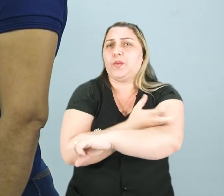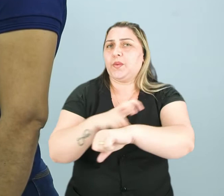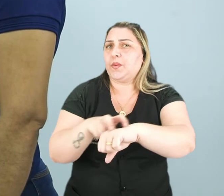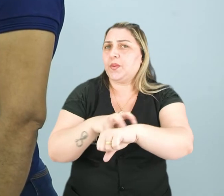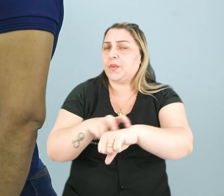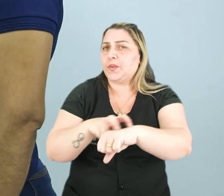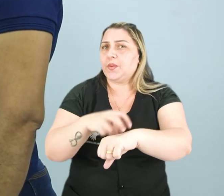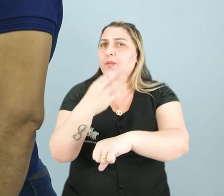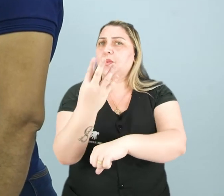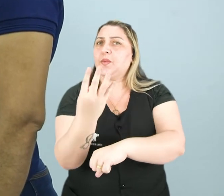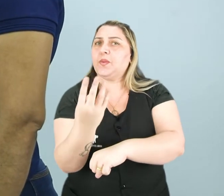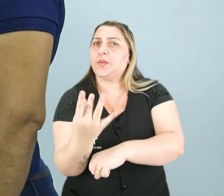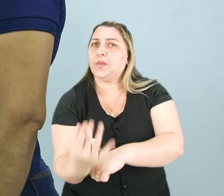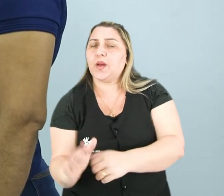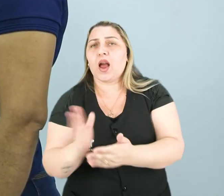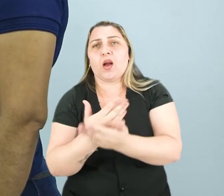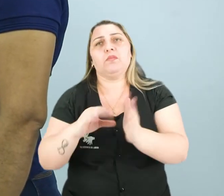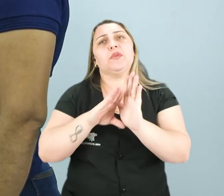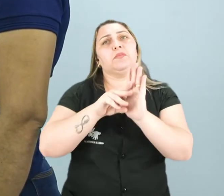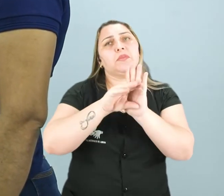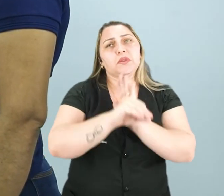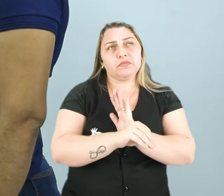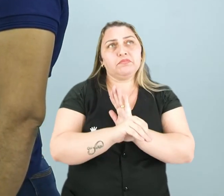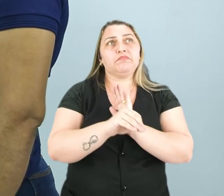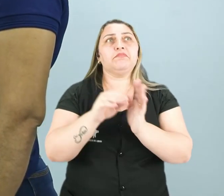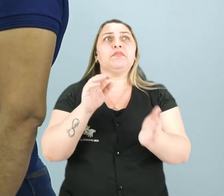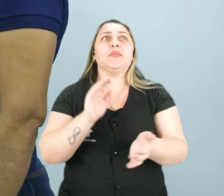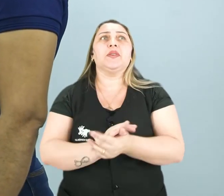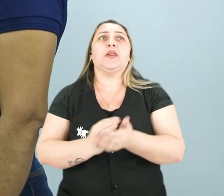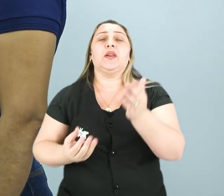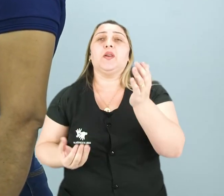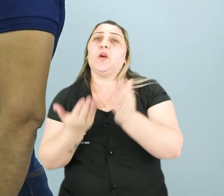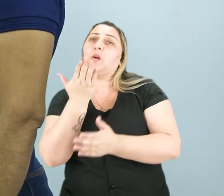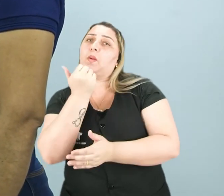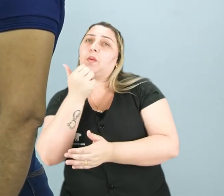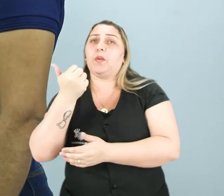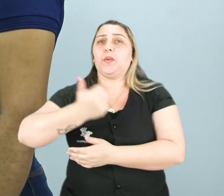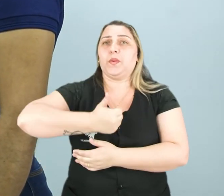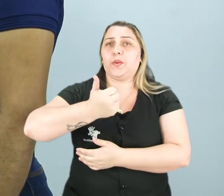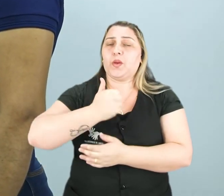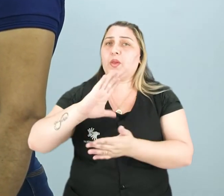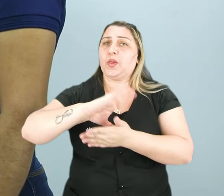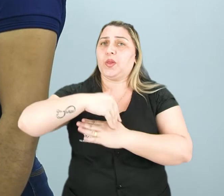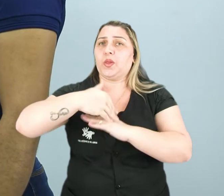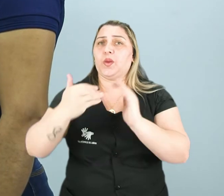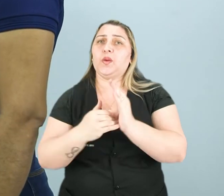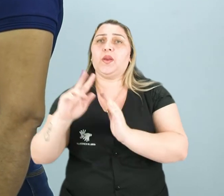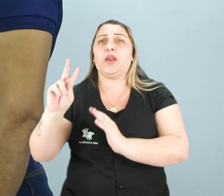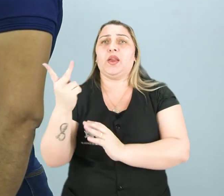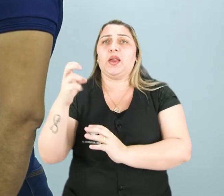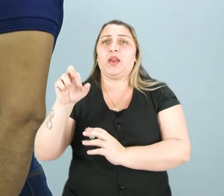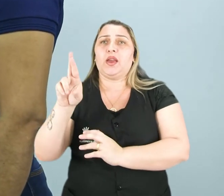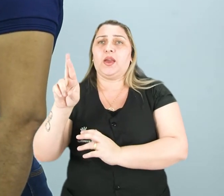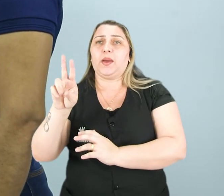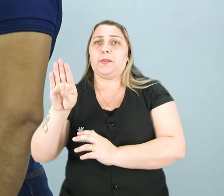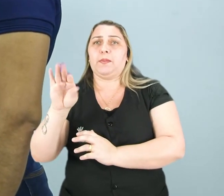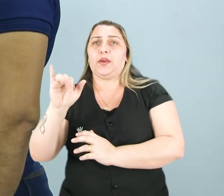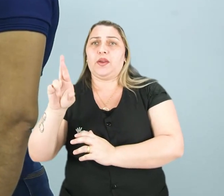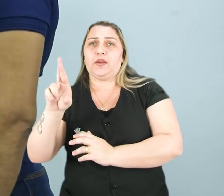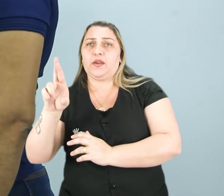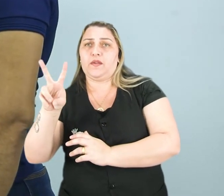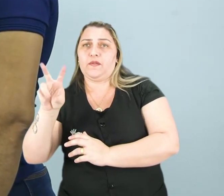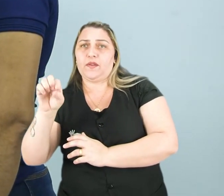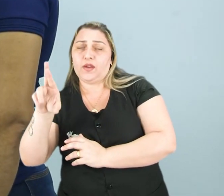vegetais, algas e algumas bactérias. Produtor primário são todos os herbívoros, coelho,